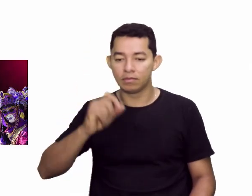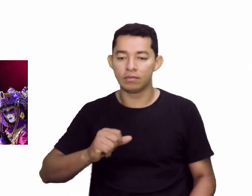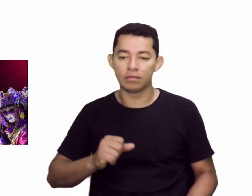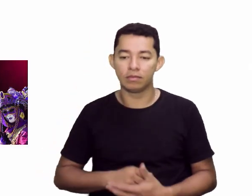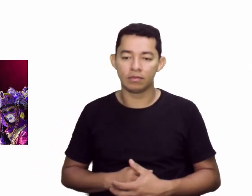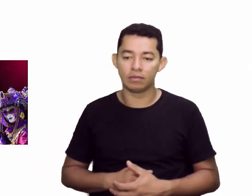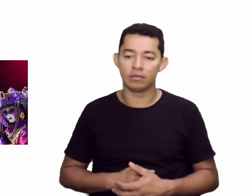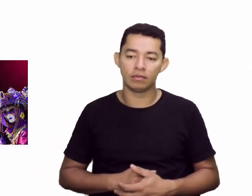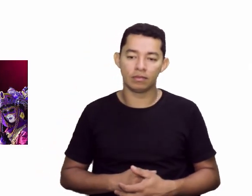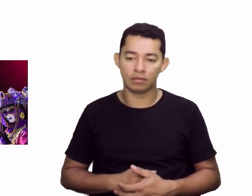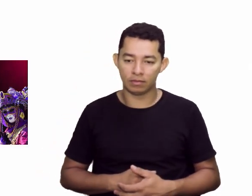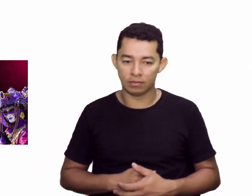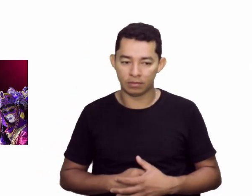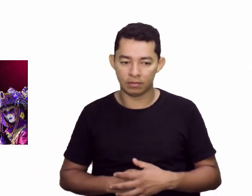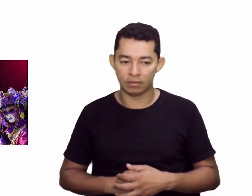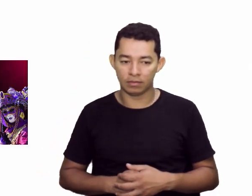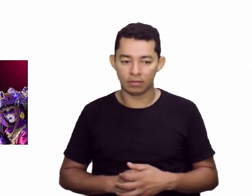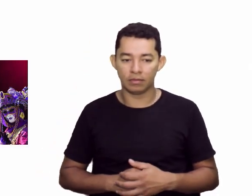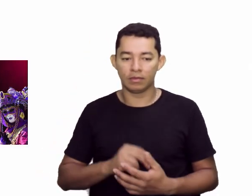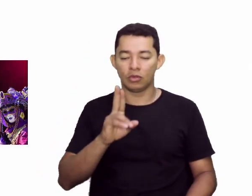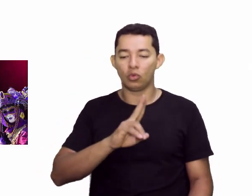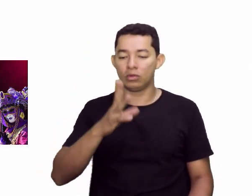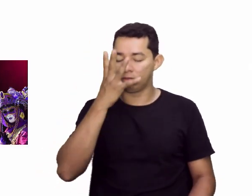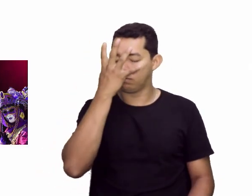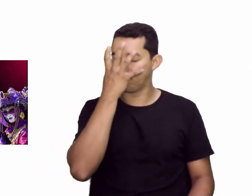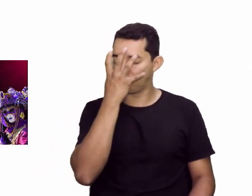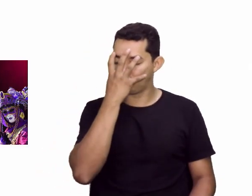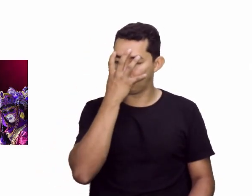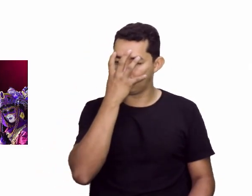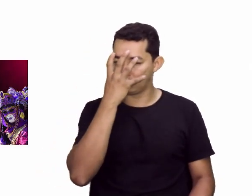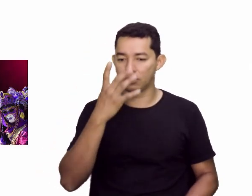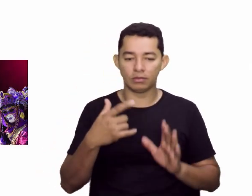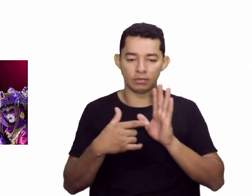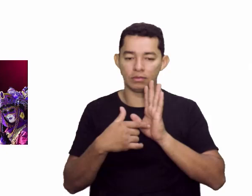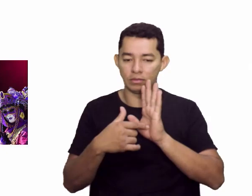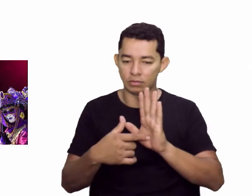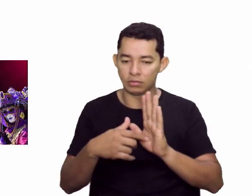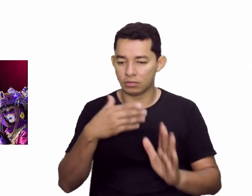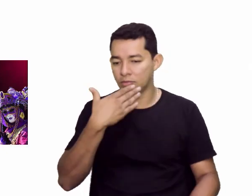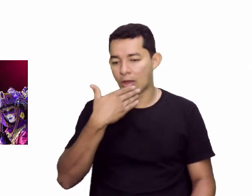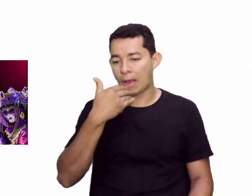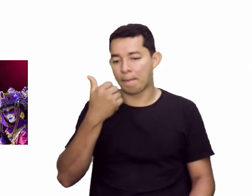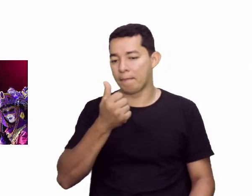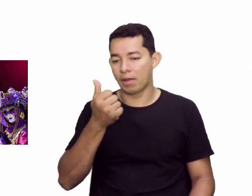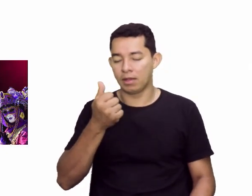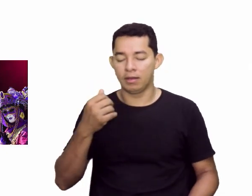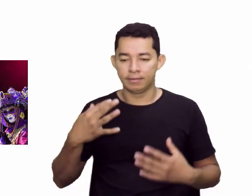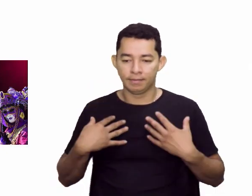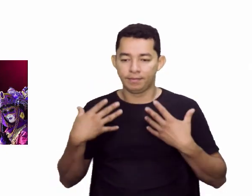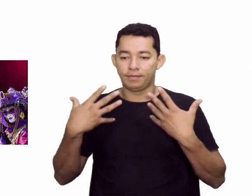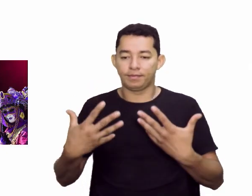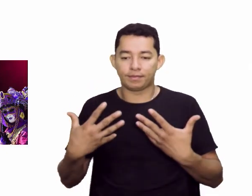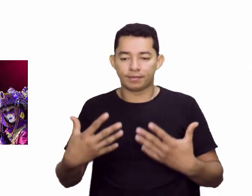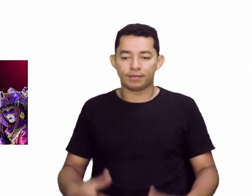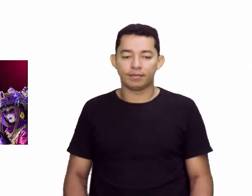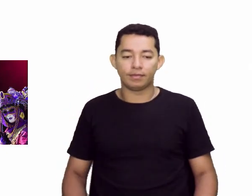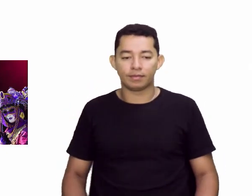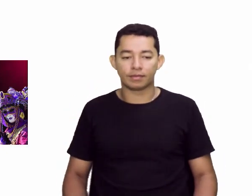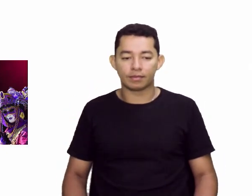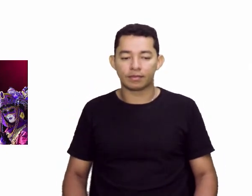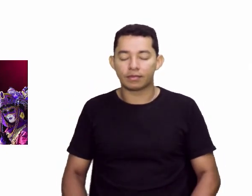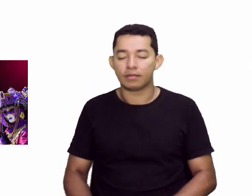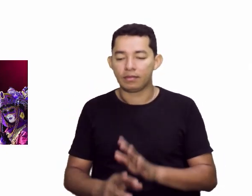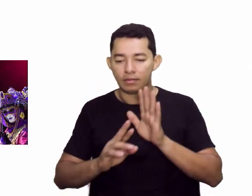ali, realmente. Então, o uso de máscaras para amplificar expressões e representar